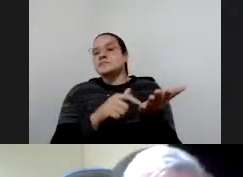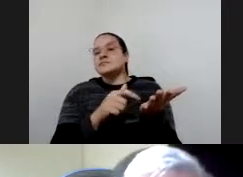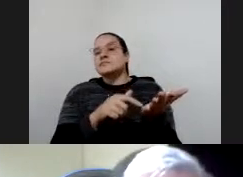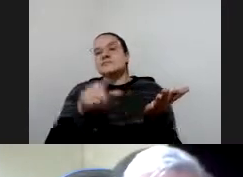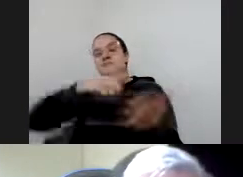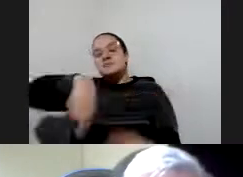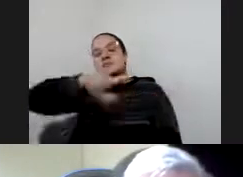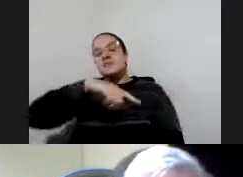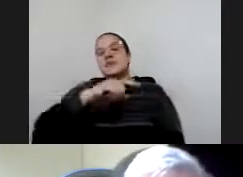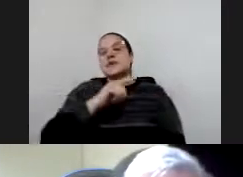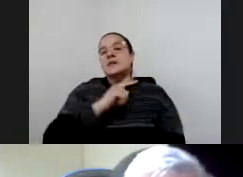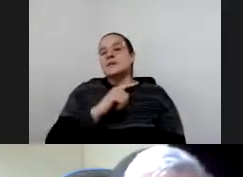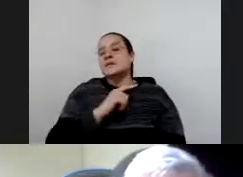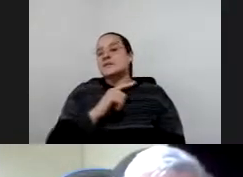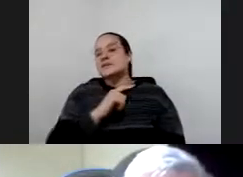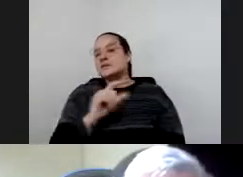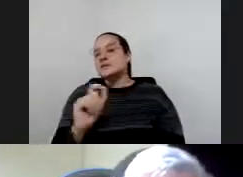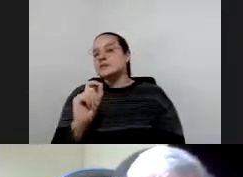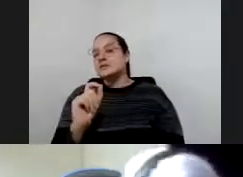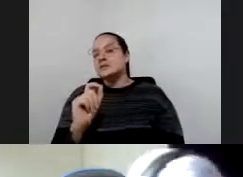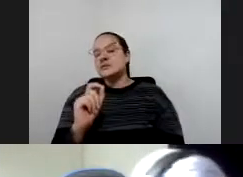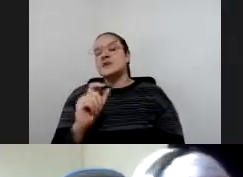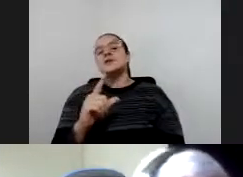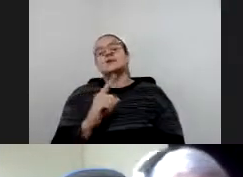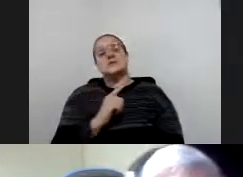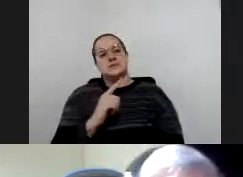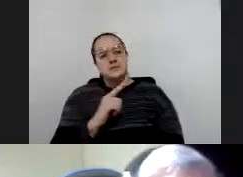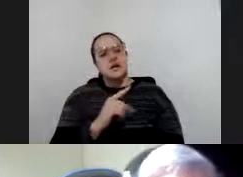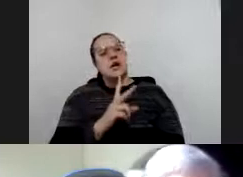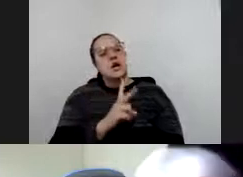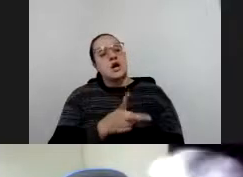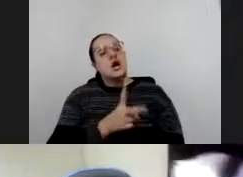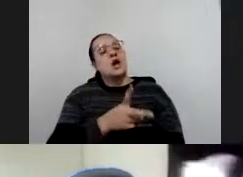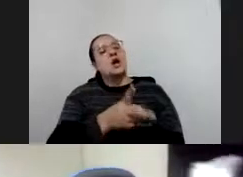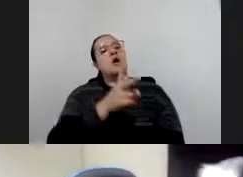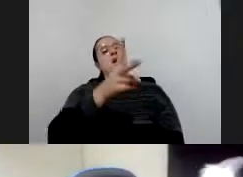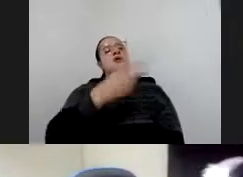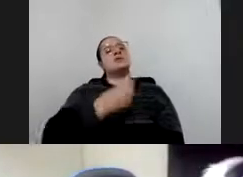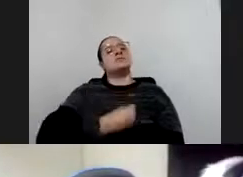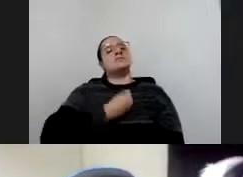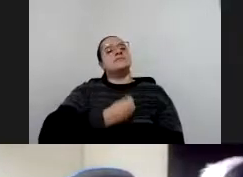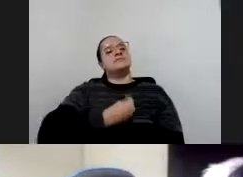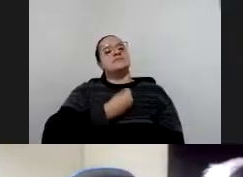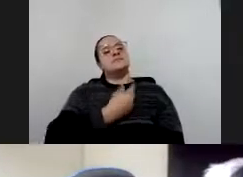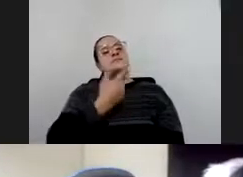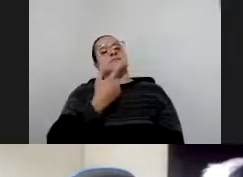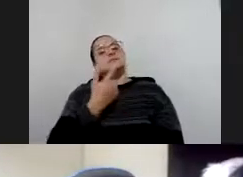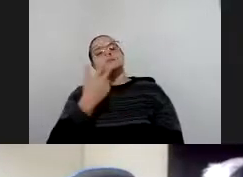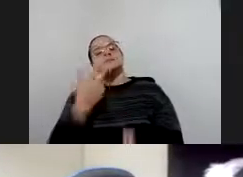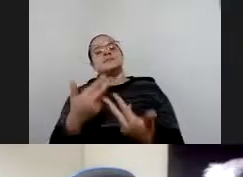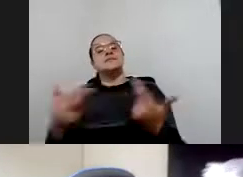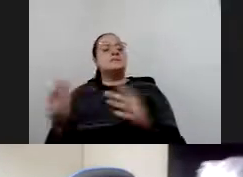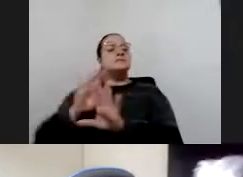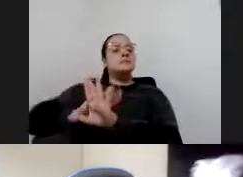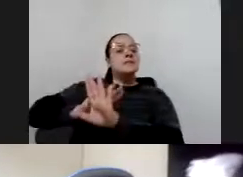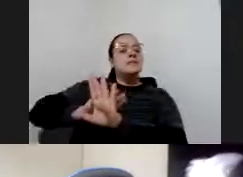como é que eu falo? Elas têm como se manter dizendo que faz a coisa e, na verdade, por debaixo